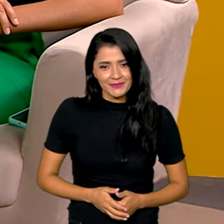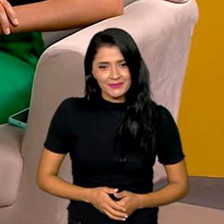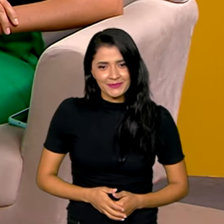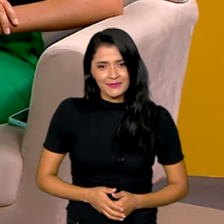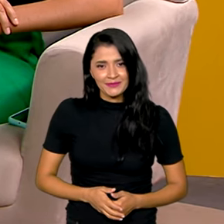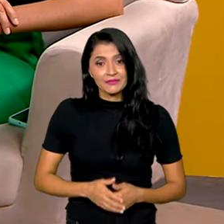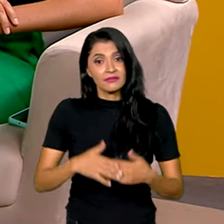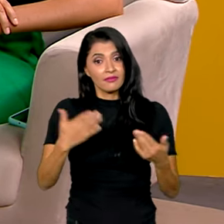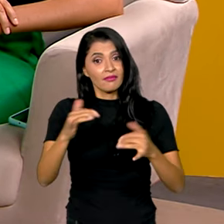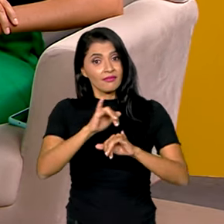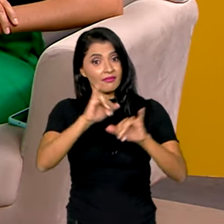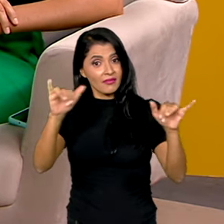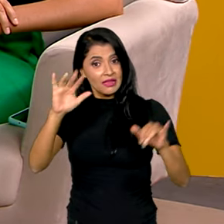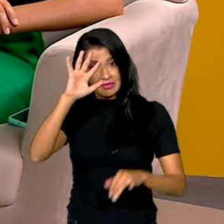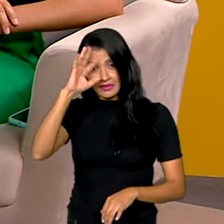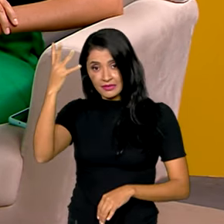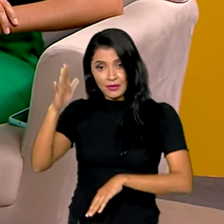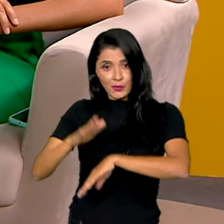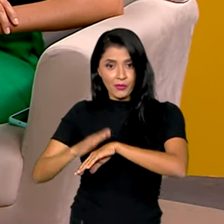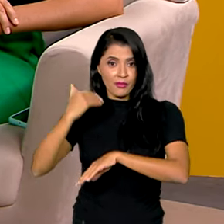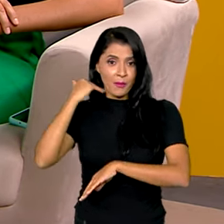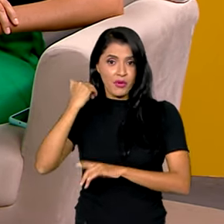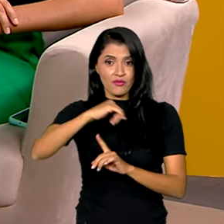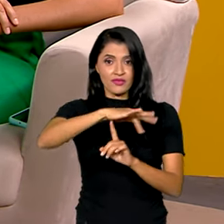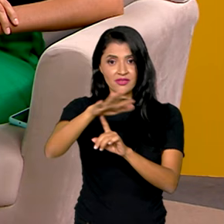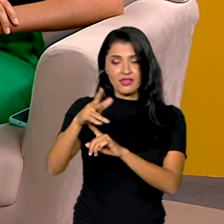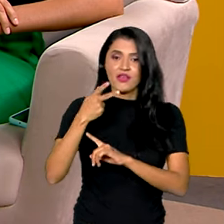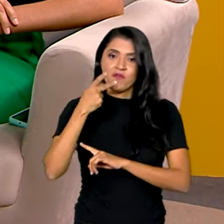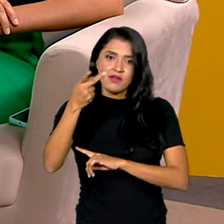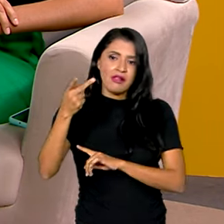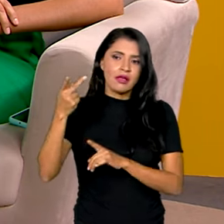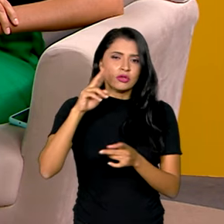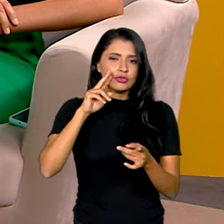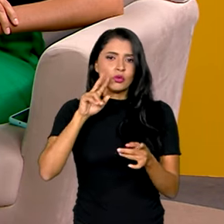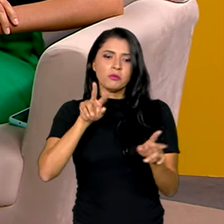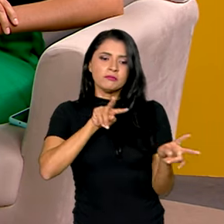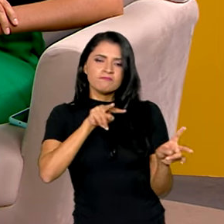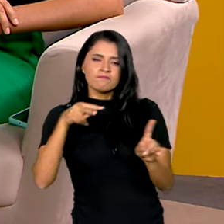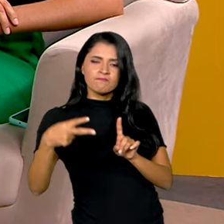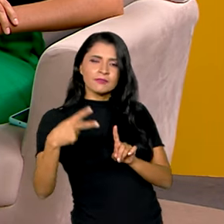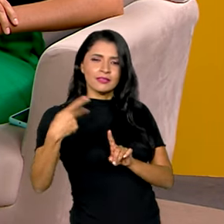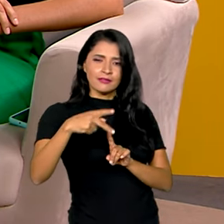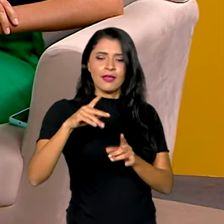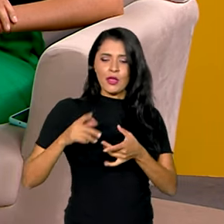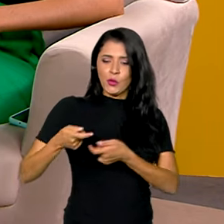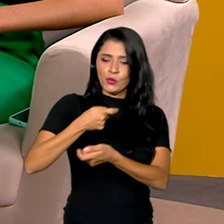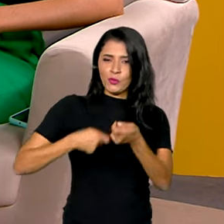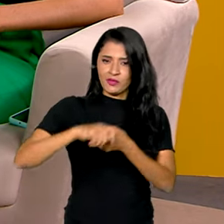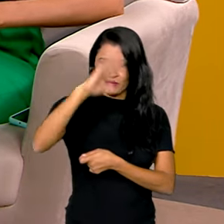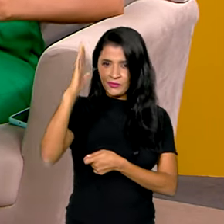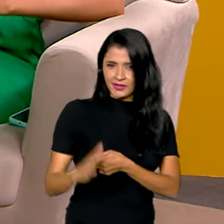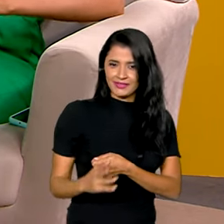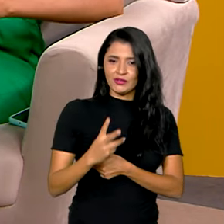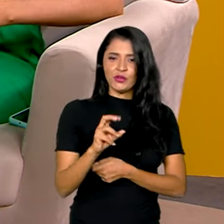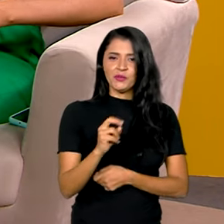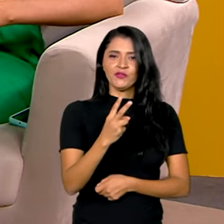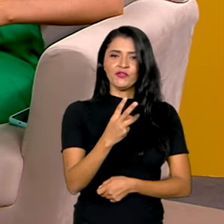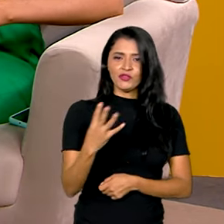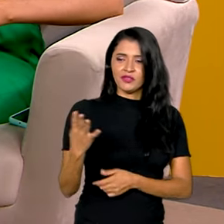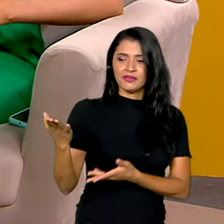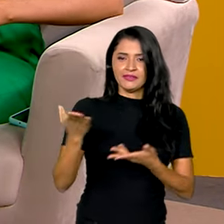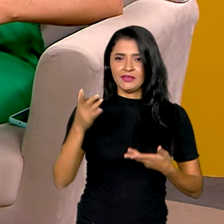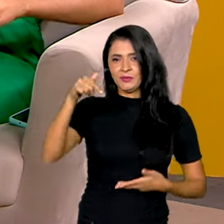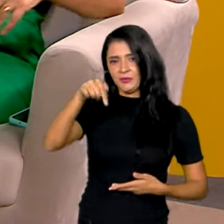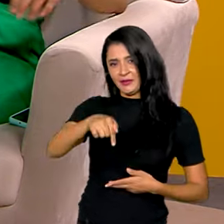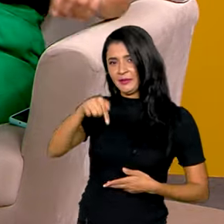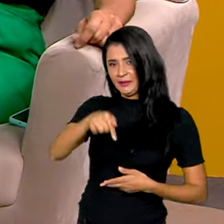E para repercutir esta decisão do Banco Central e falar sobre o panorama da economia brasileira para 2024, nós recebemos aqui no estúdio